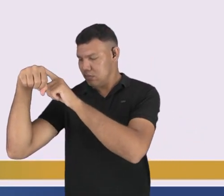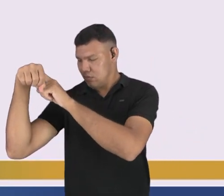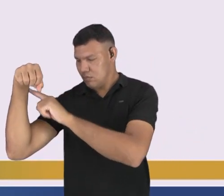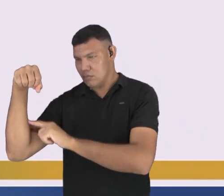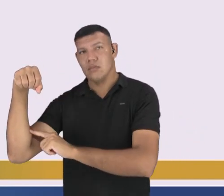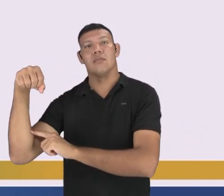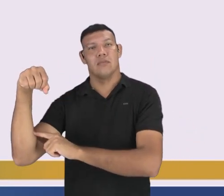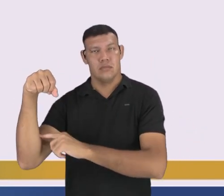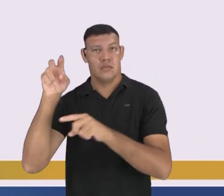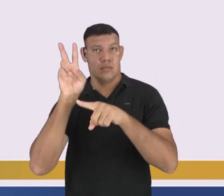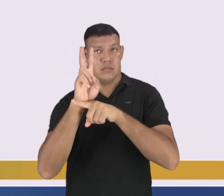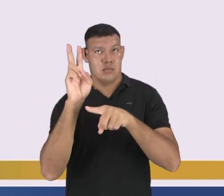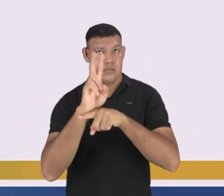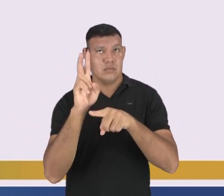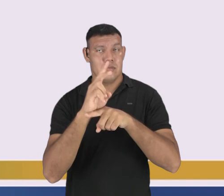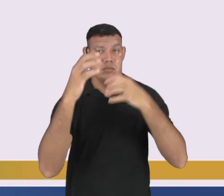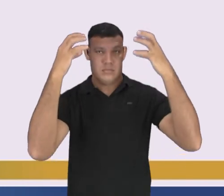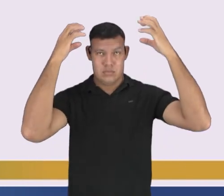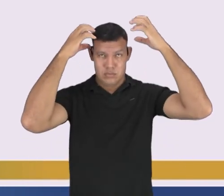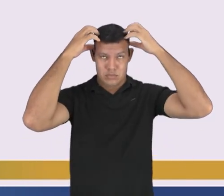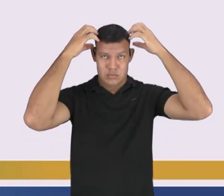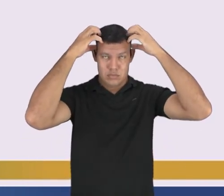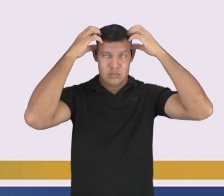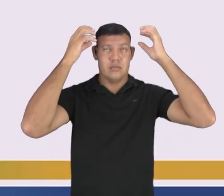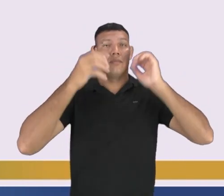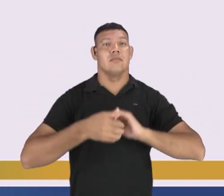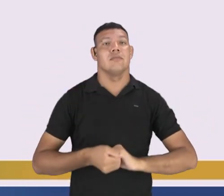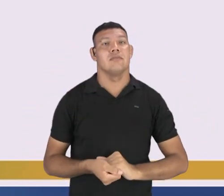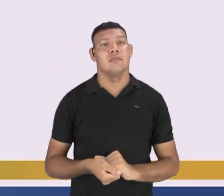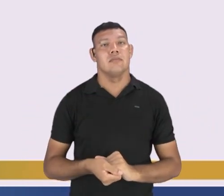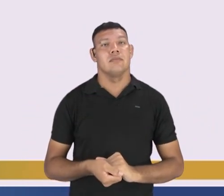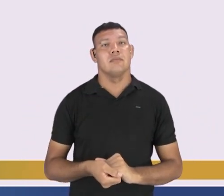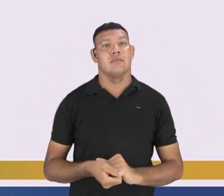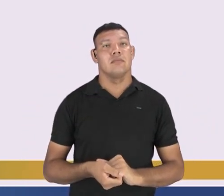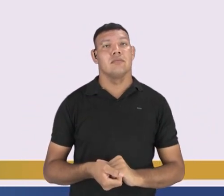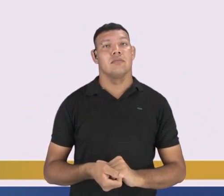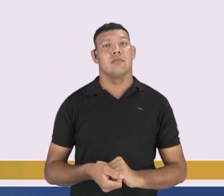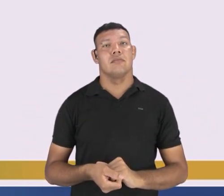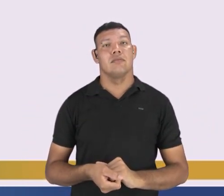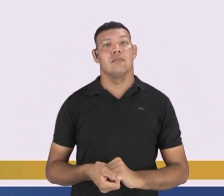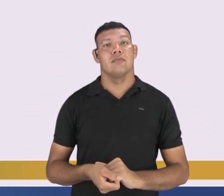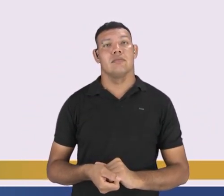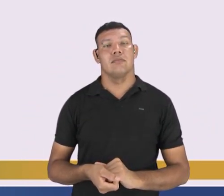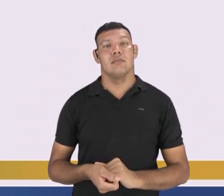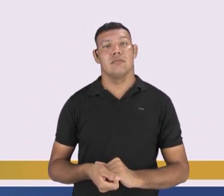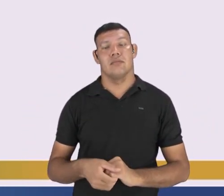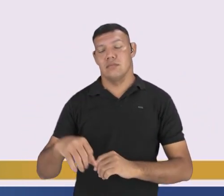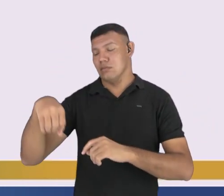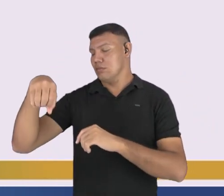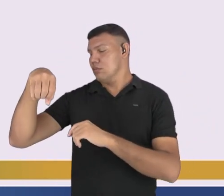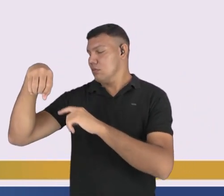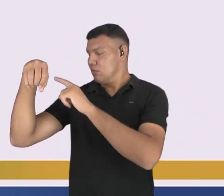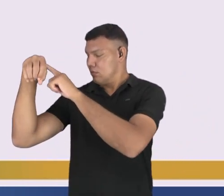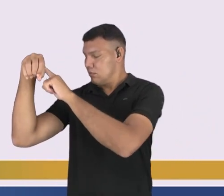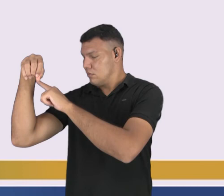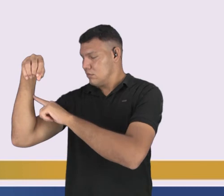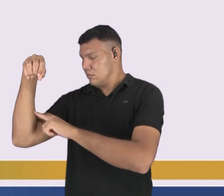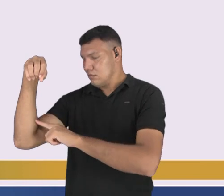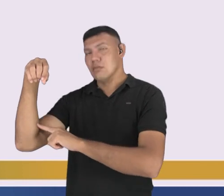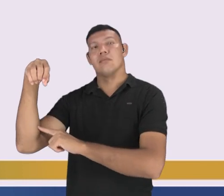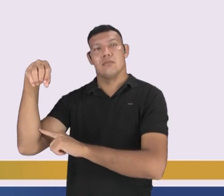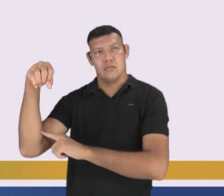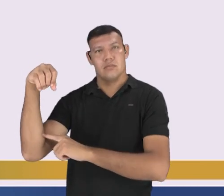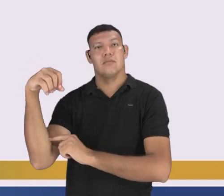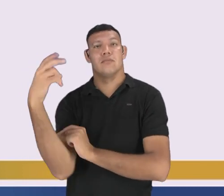são protegidos pela caixa craniana, né, que nós chamamos de encéfalo, e pela coluna vertebral, que é a medula espinhal, sendo